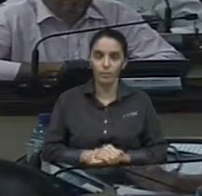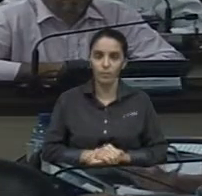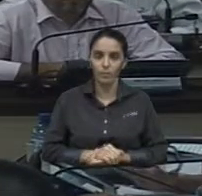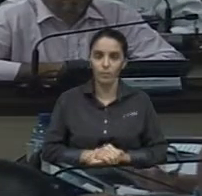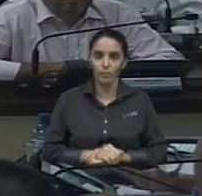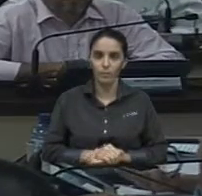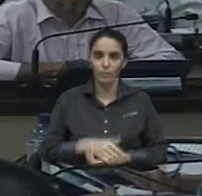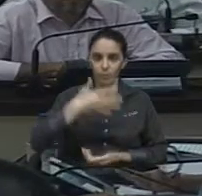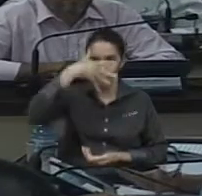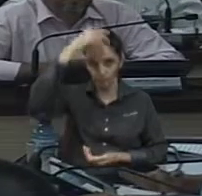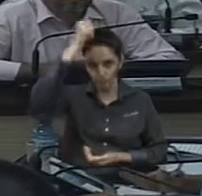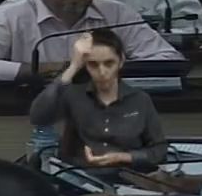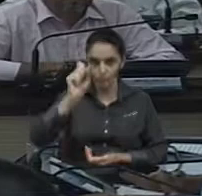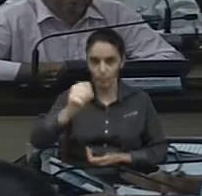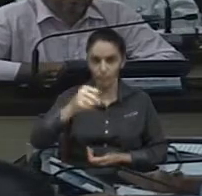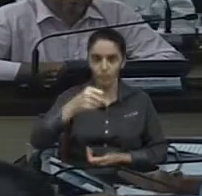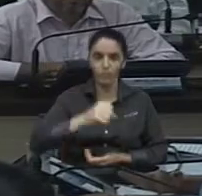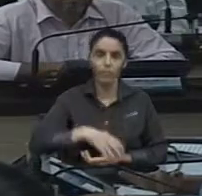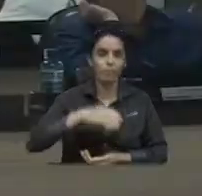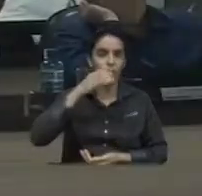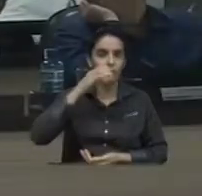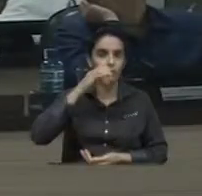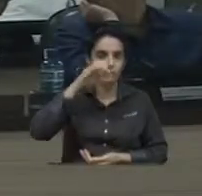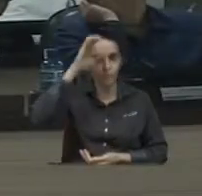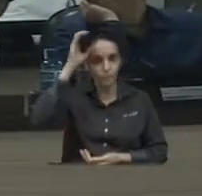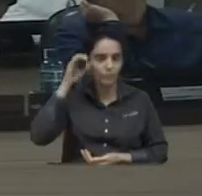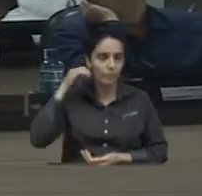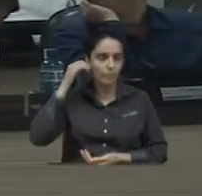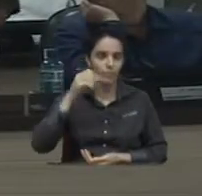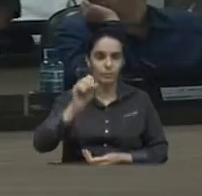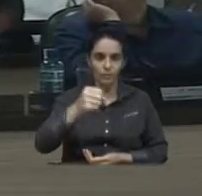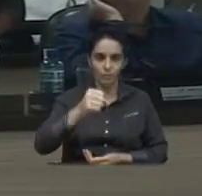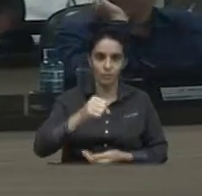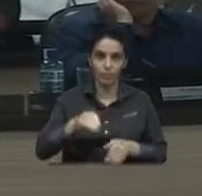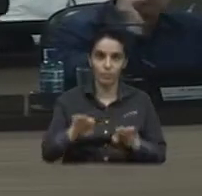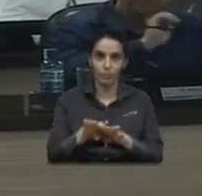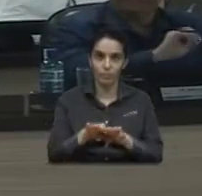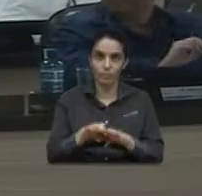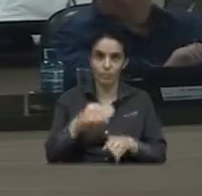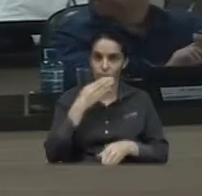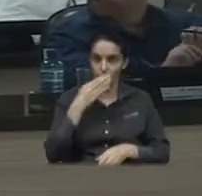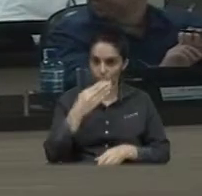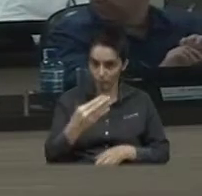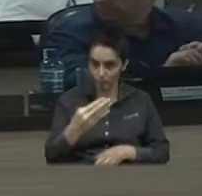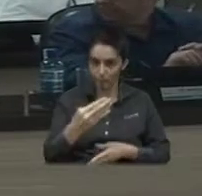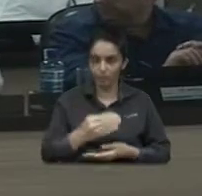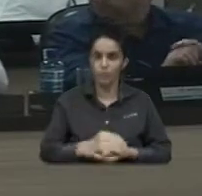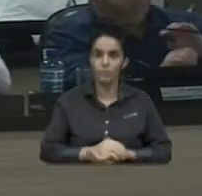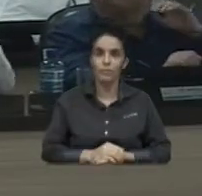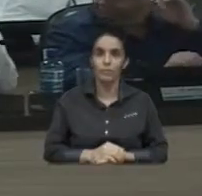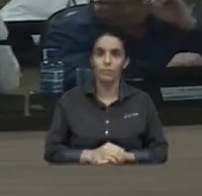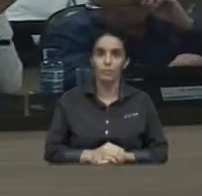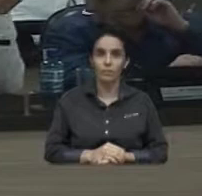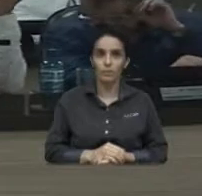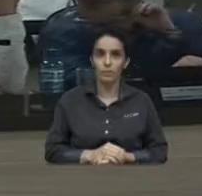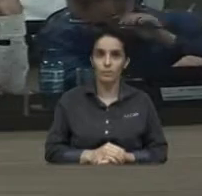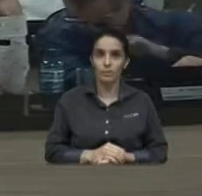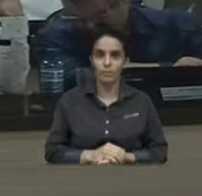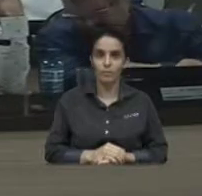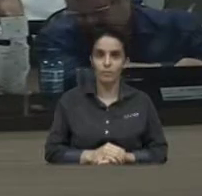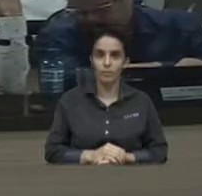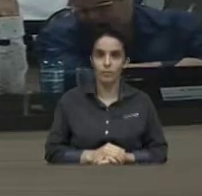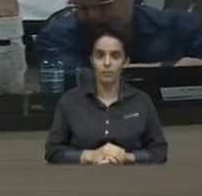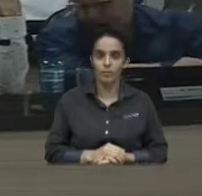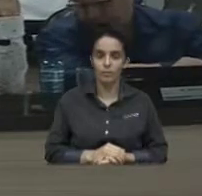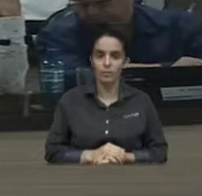Sim. Toninho. Sim. Carolina. Sim, presidente. Ainda na questão de ordem, solicito a gentileza de que, para a celeridade